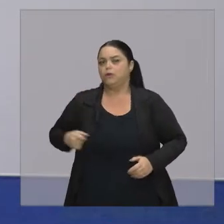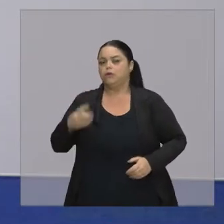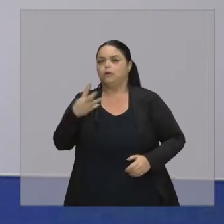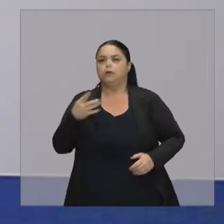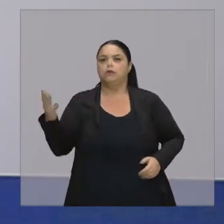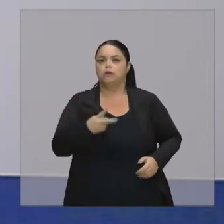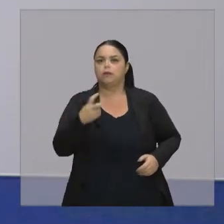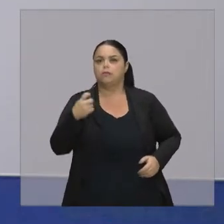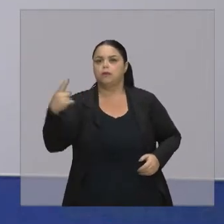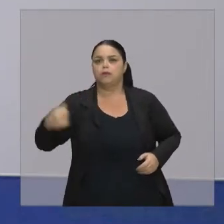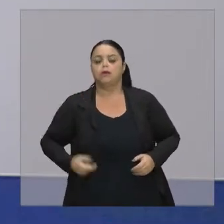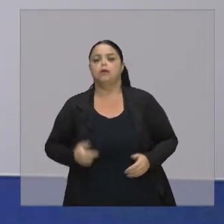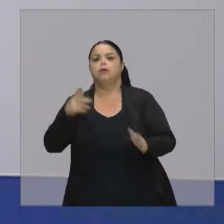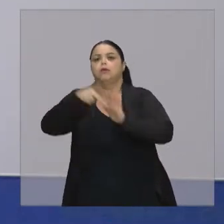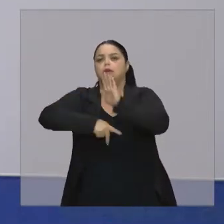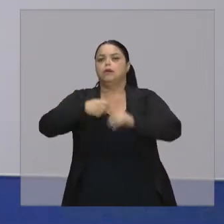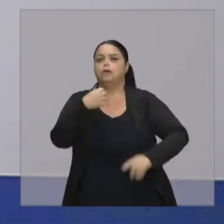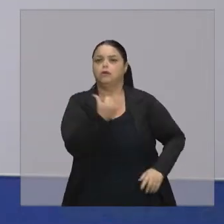12883/2021. Projeto de lei